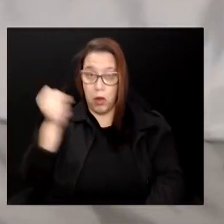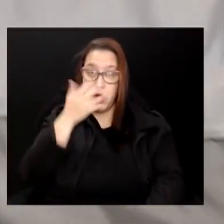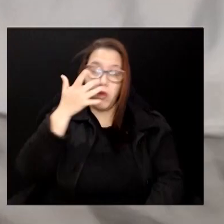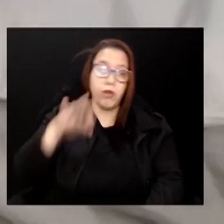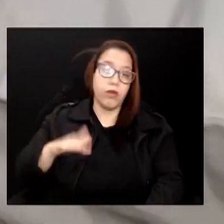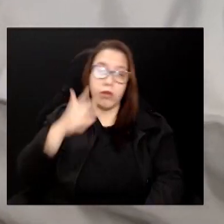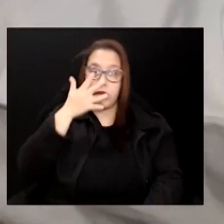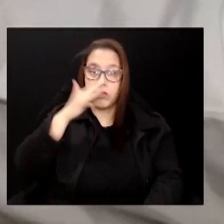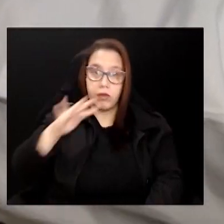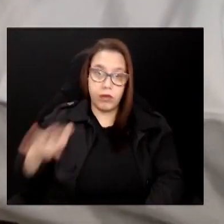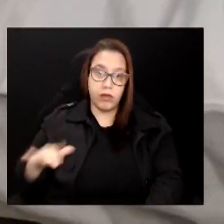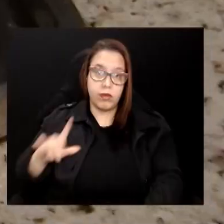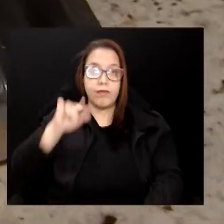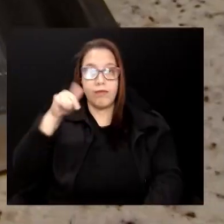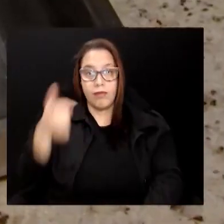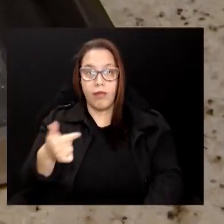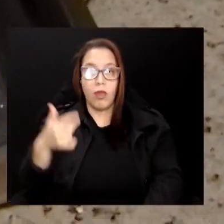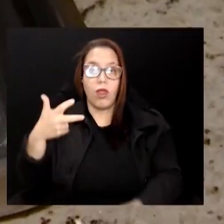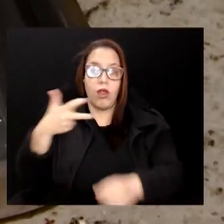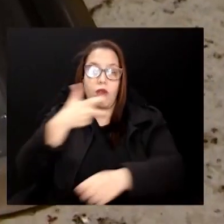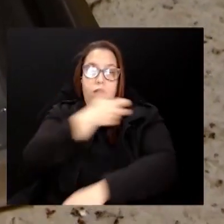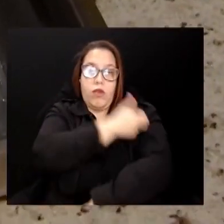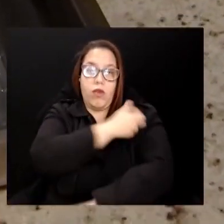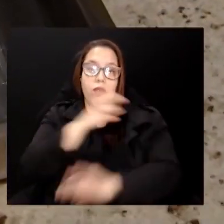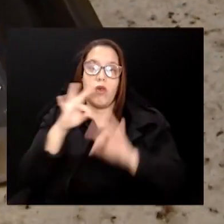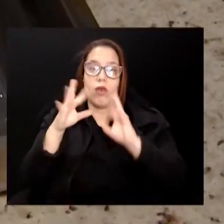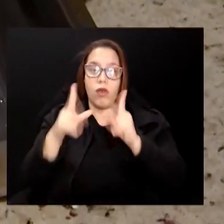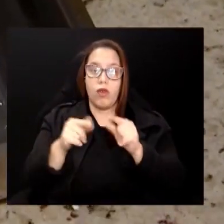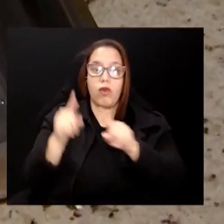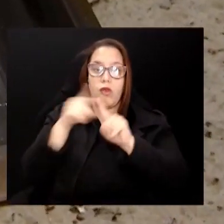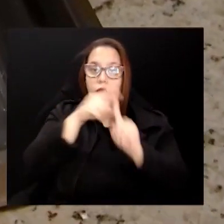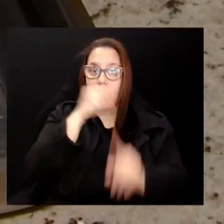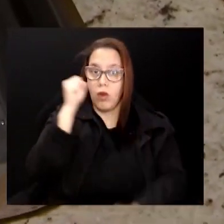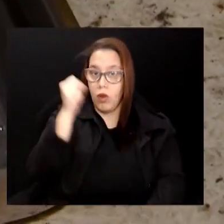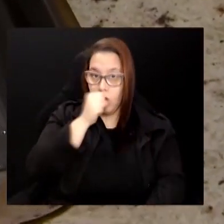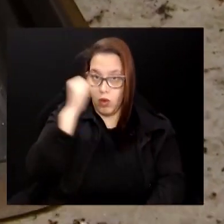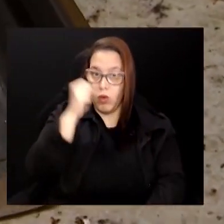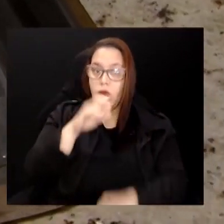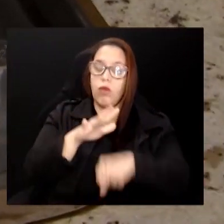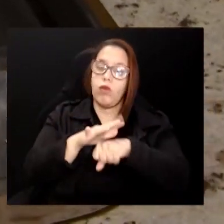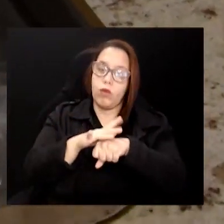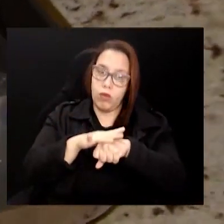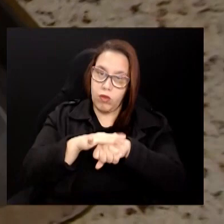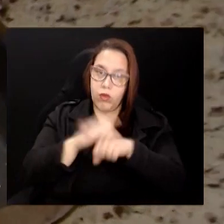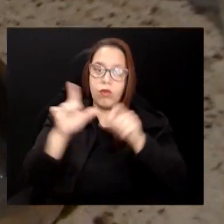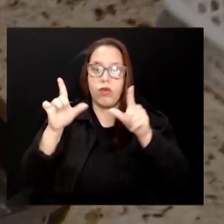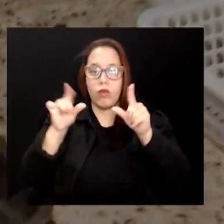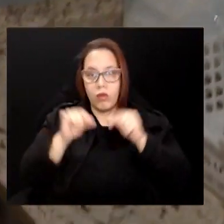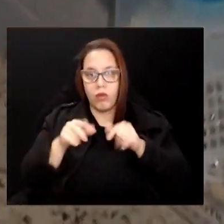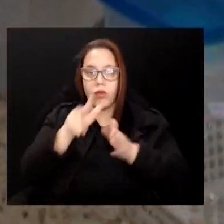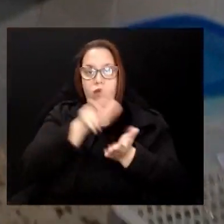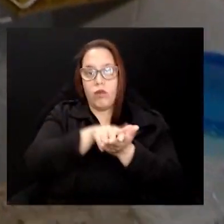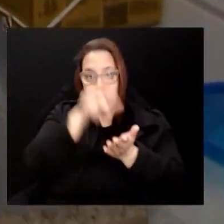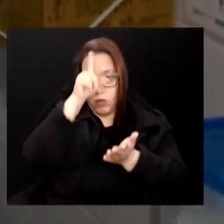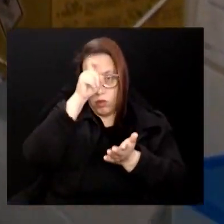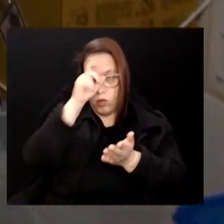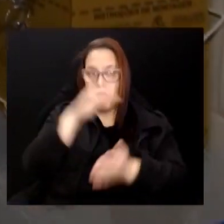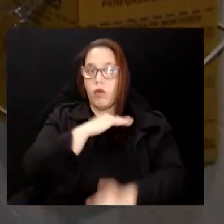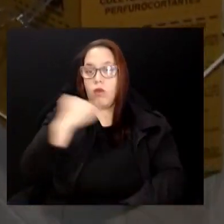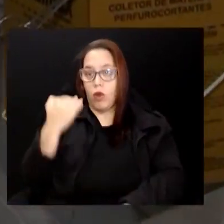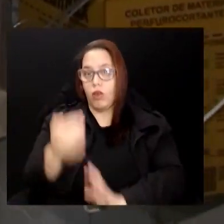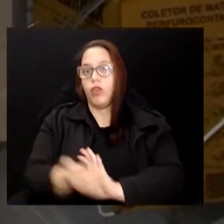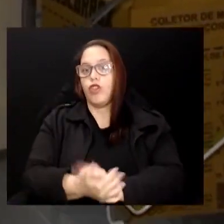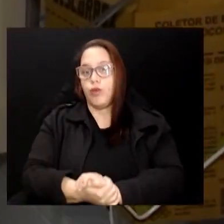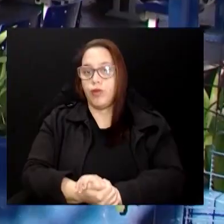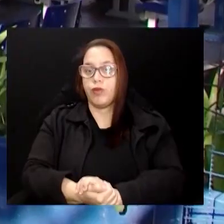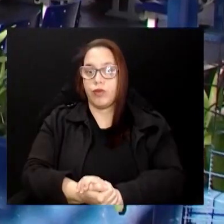de proteger de todas as formas graves dessas doenças, reduzindo internação, inclusive óbito. E a gente também está num período, né,